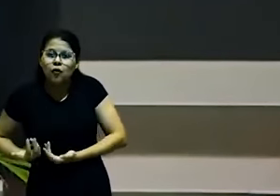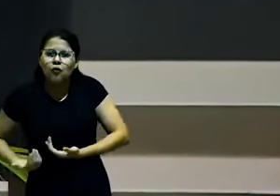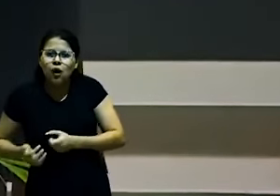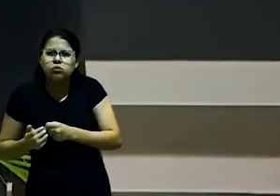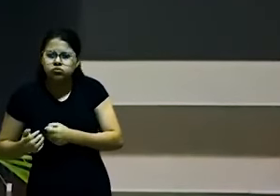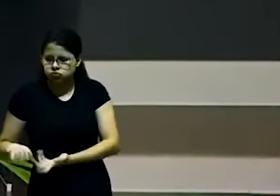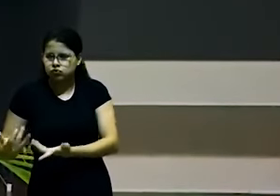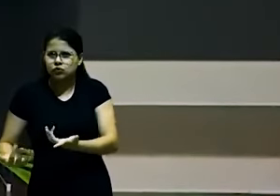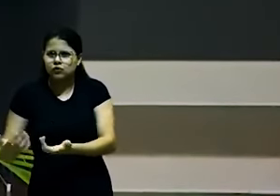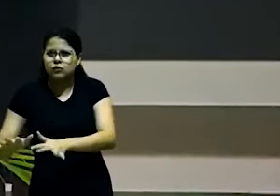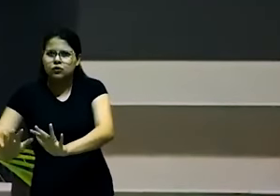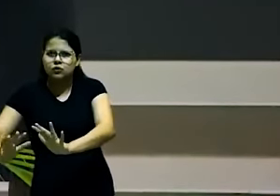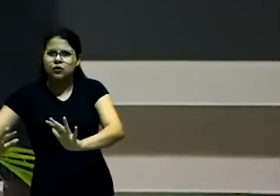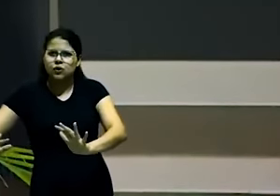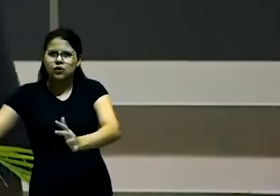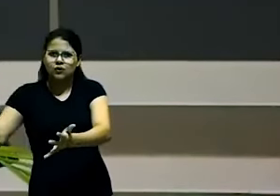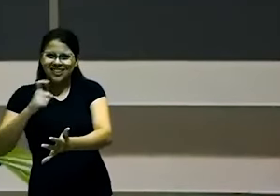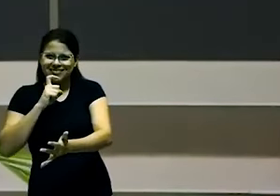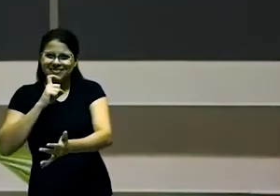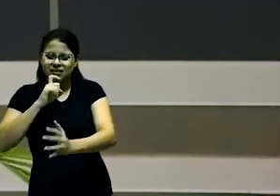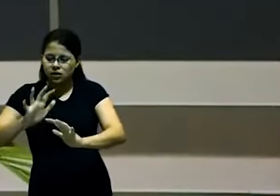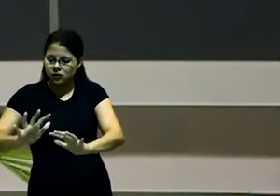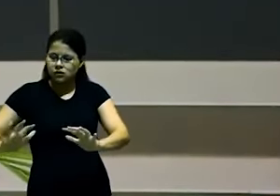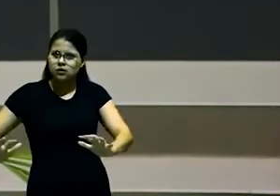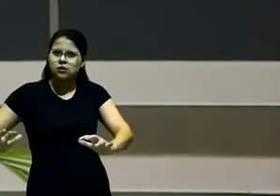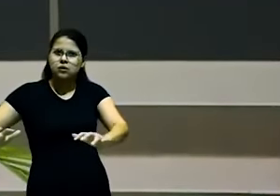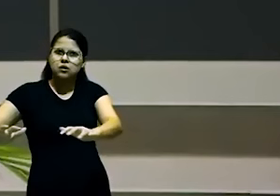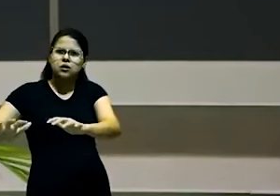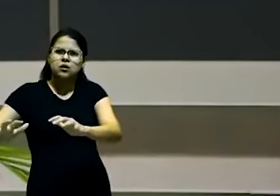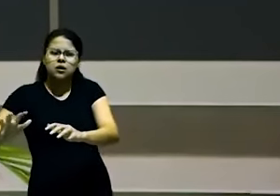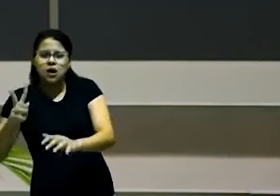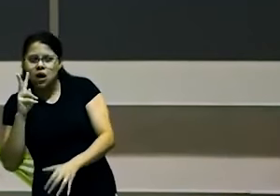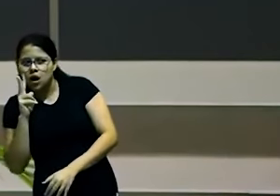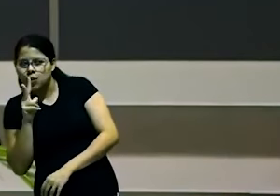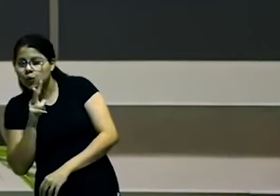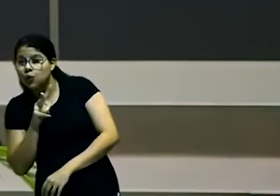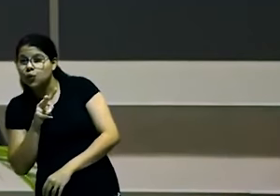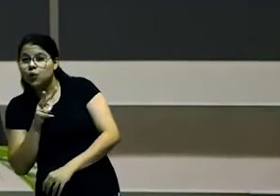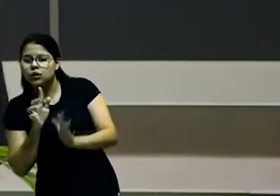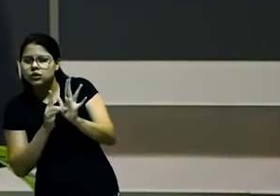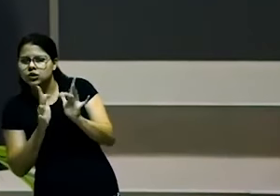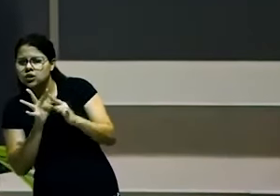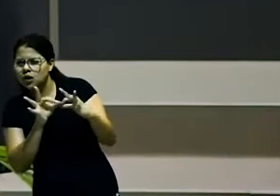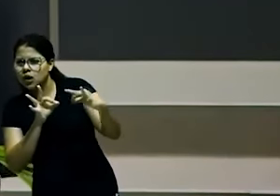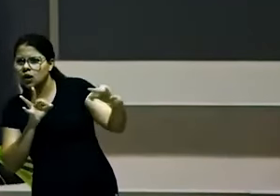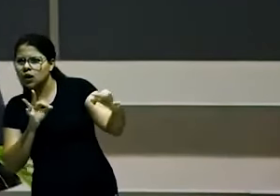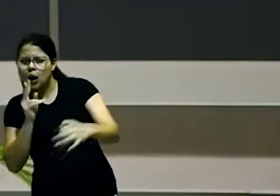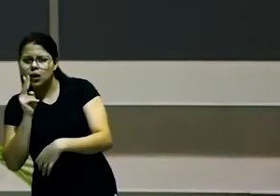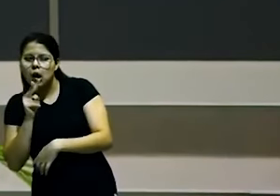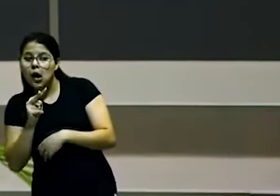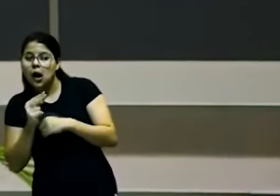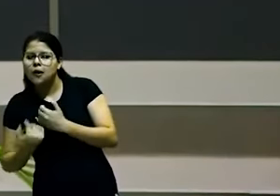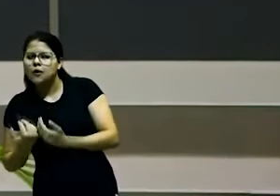beira daquela fogueira ele começa a se aquecer e da onde ele estava ele conseguia enxergar Aonde Jesus estava sendo interrogado